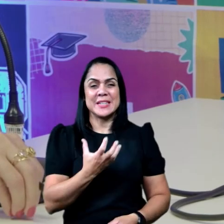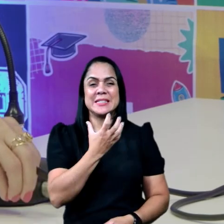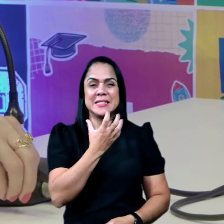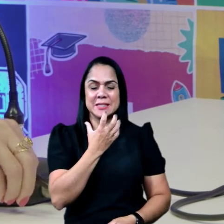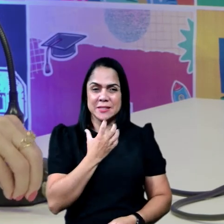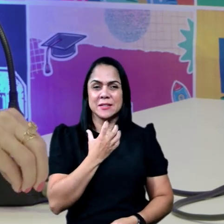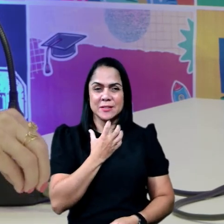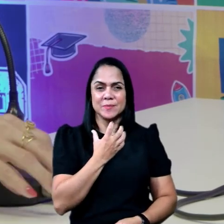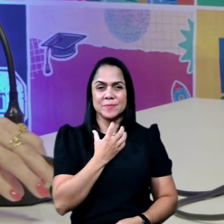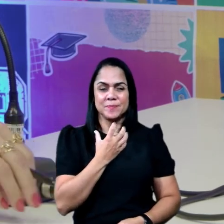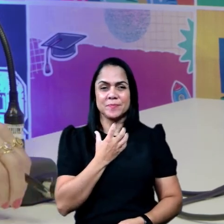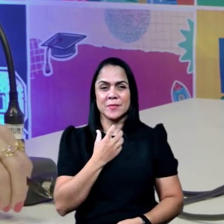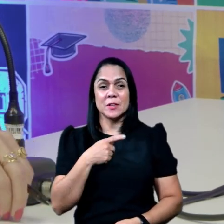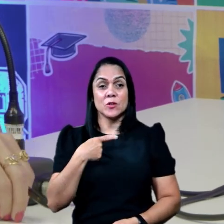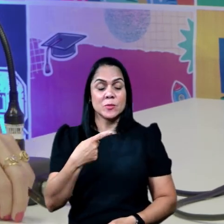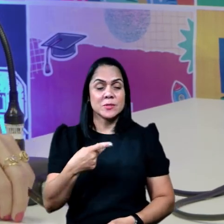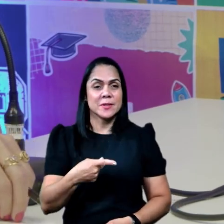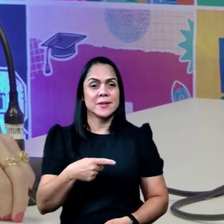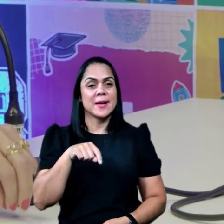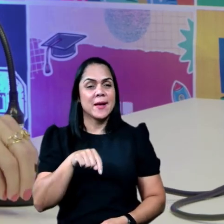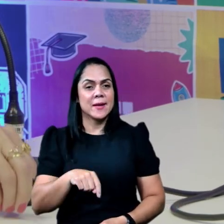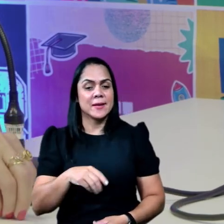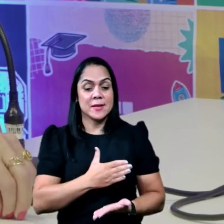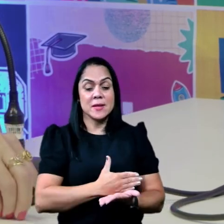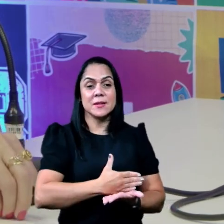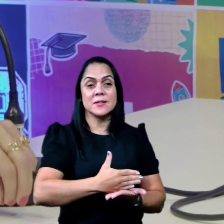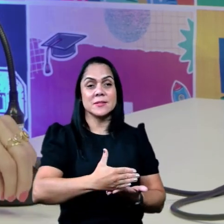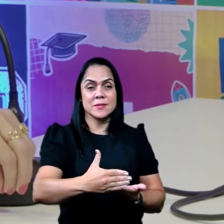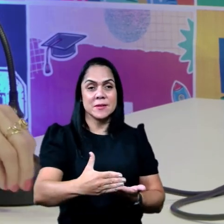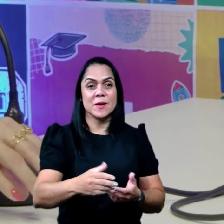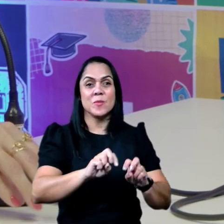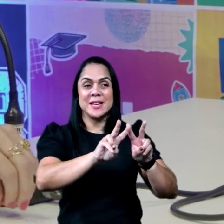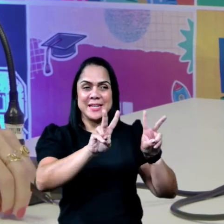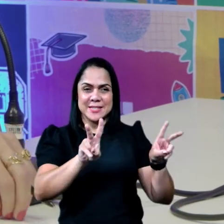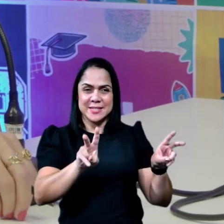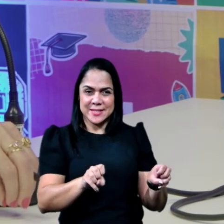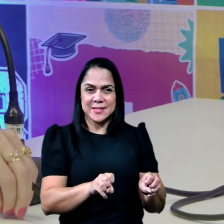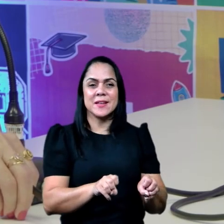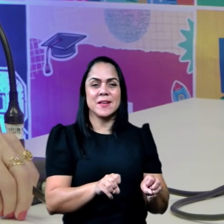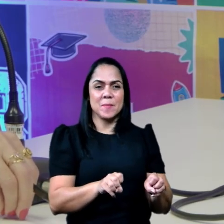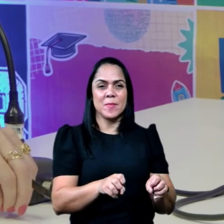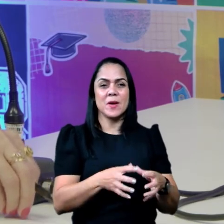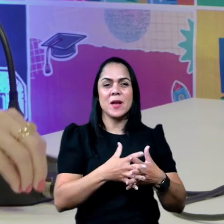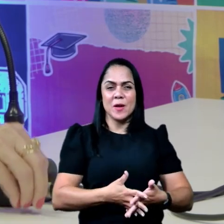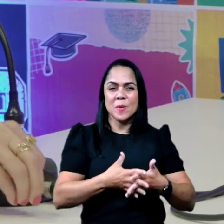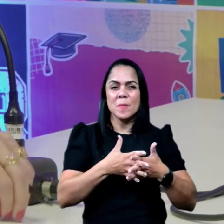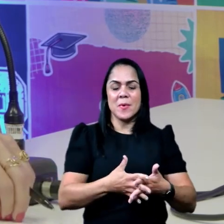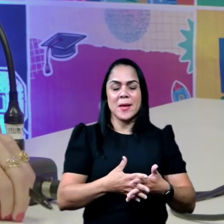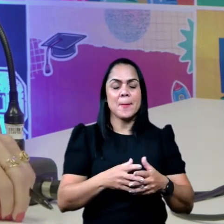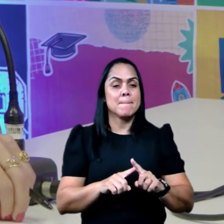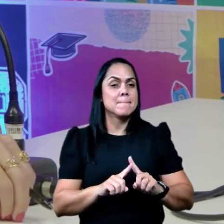então iniciando essa série do Integritude, falando dessa temática logo assim bem complexa, justamente para a gente, olha, não